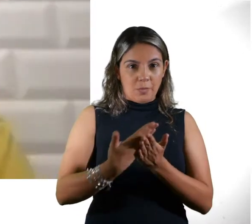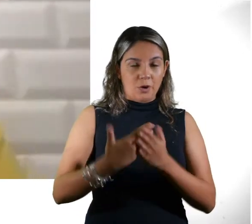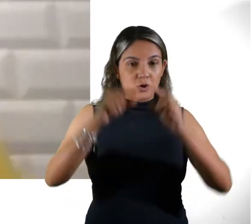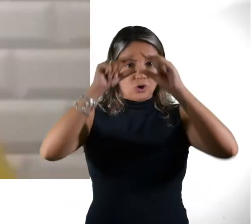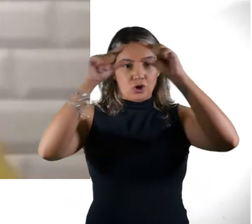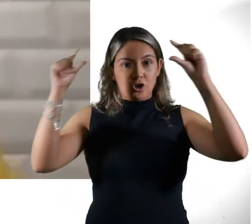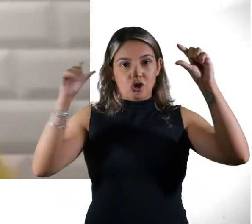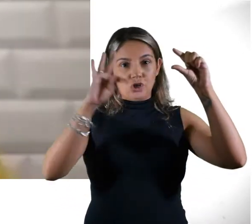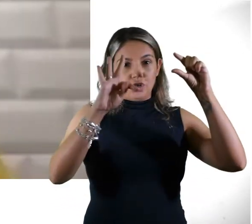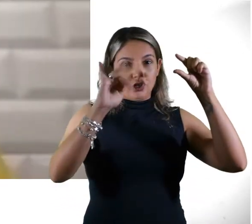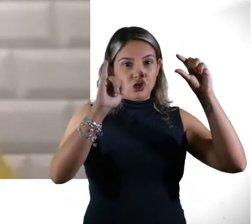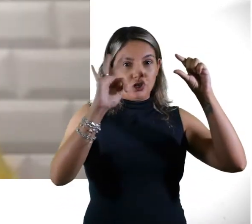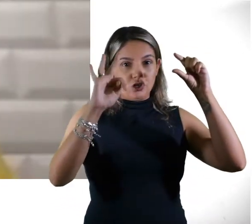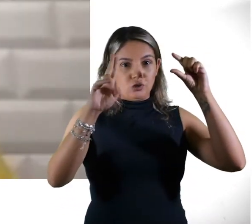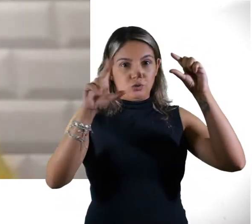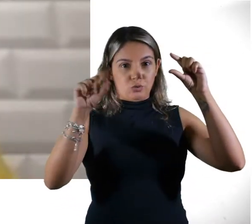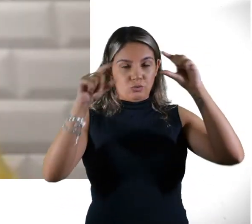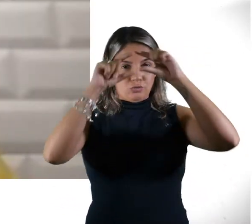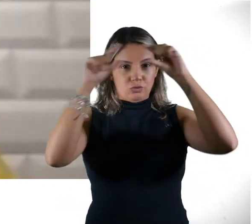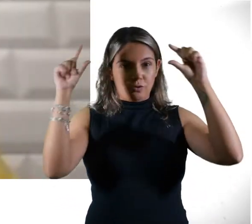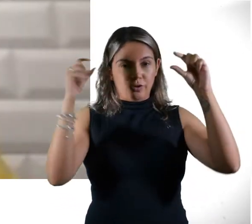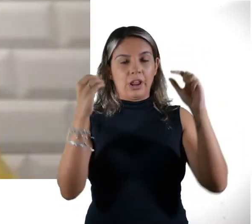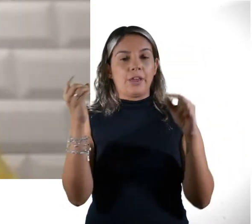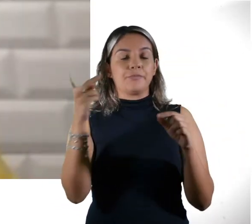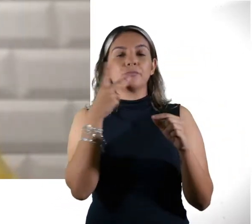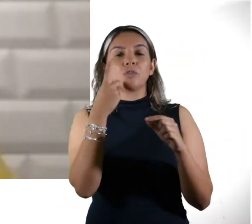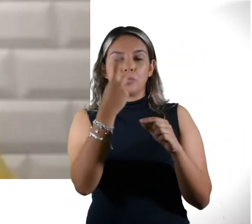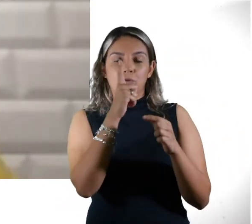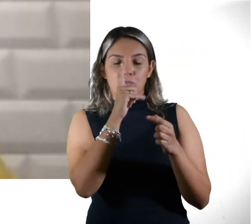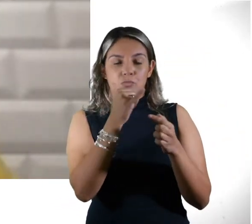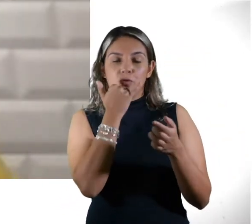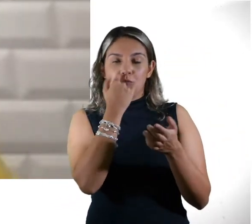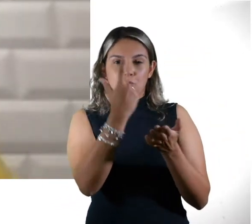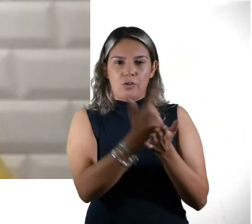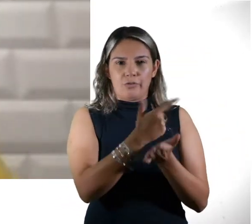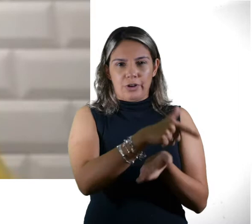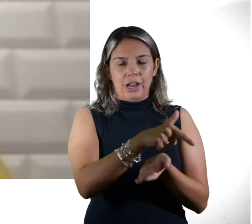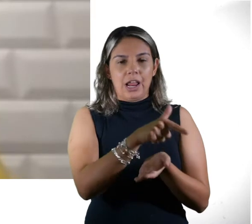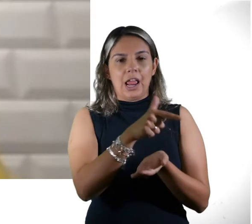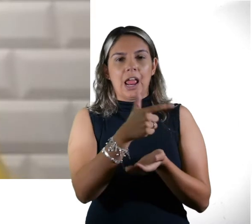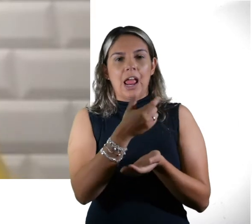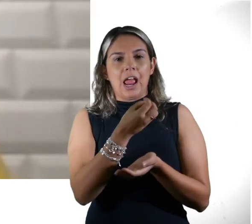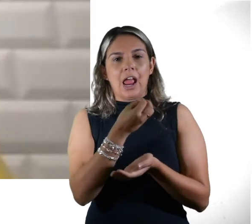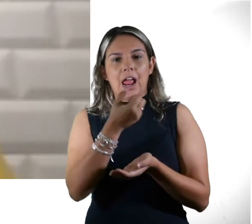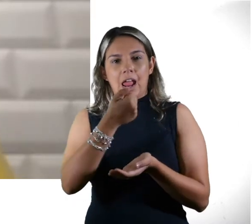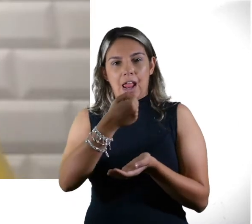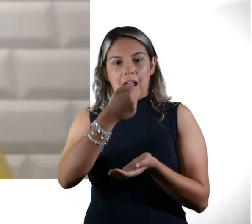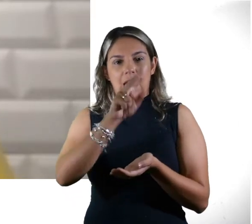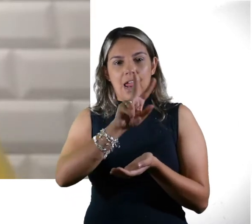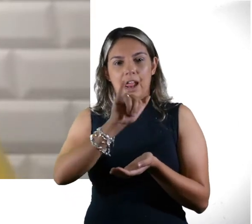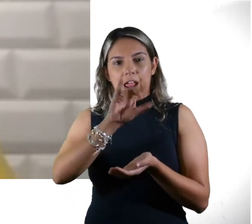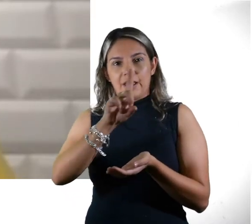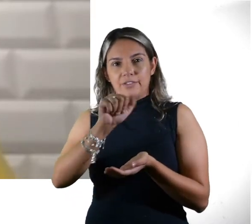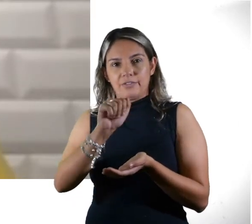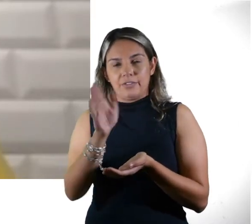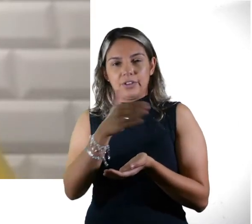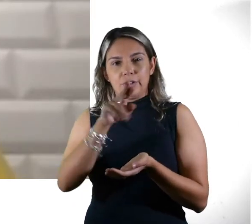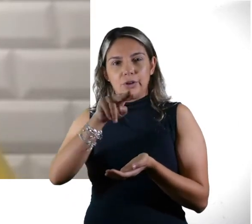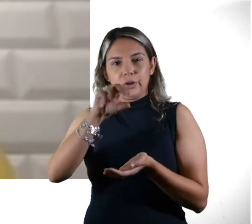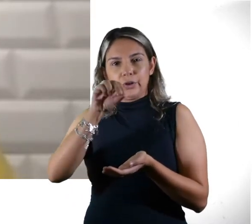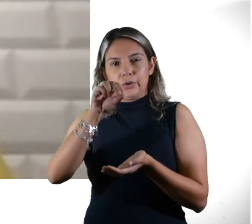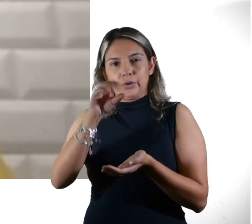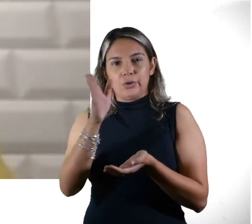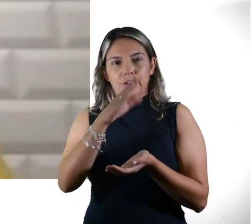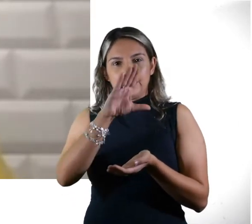Então o título não é um problema. Por exemplo, A Vida no Céu, que é um romance que eu escrevi para jovens e que eu, na verdade,